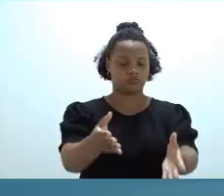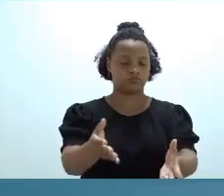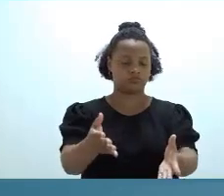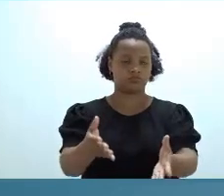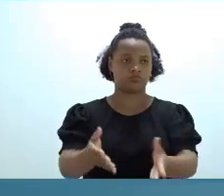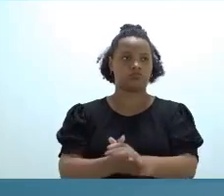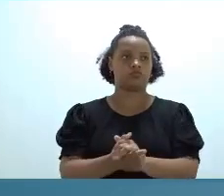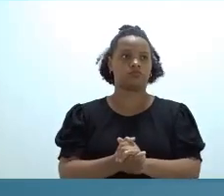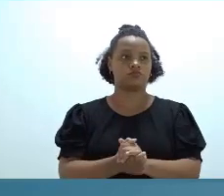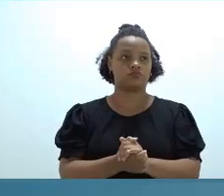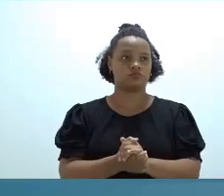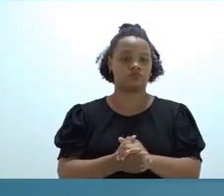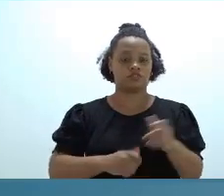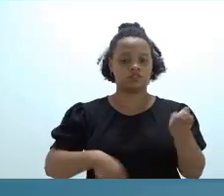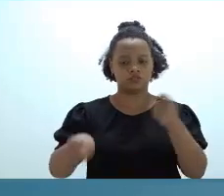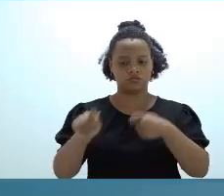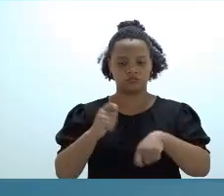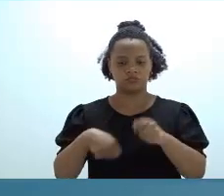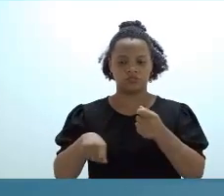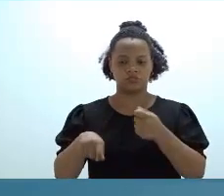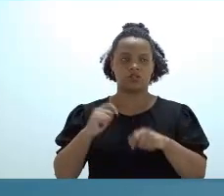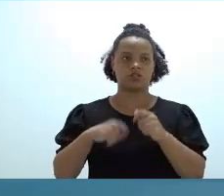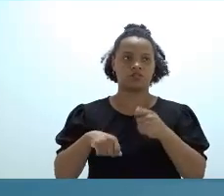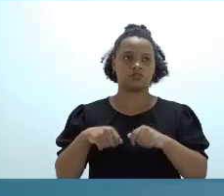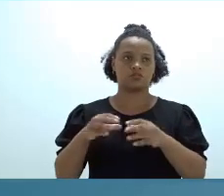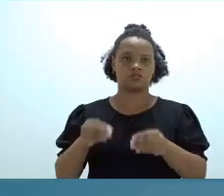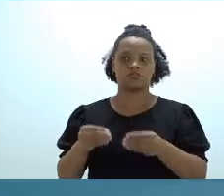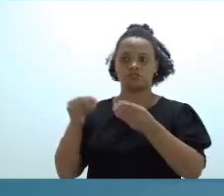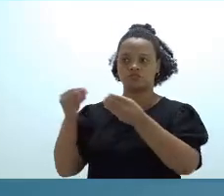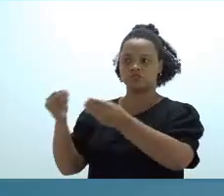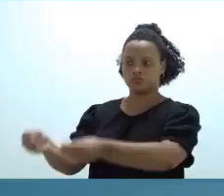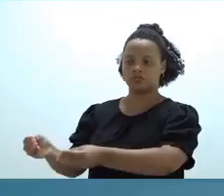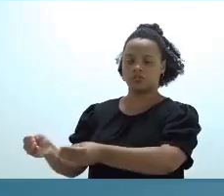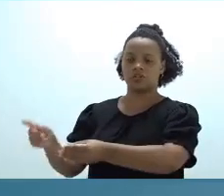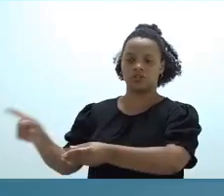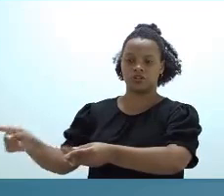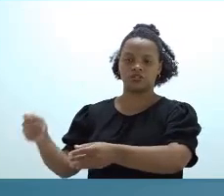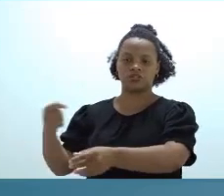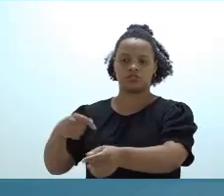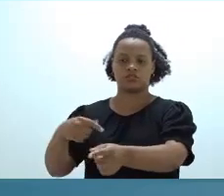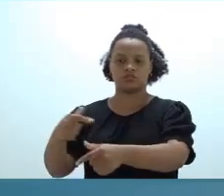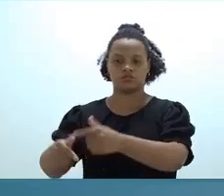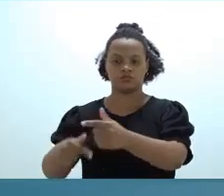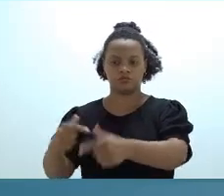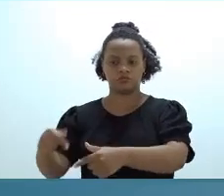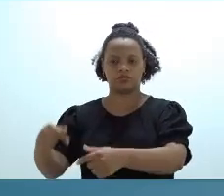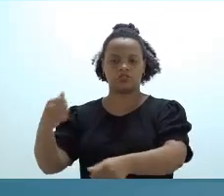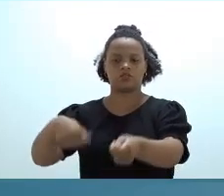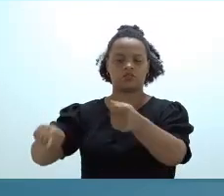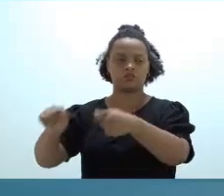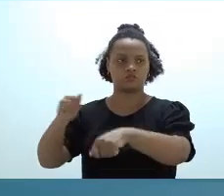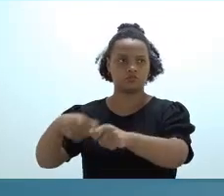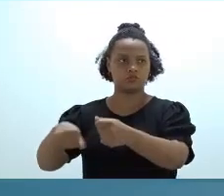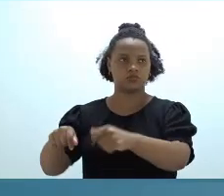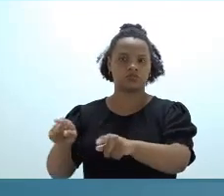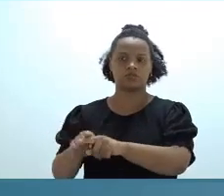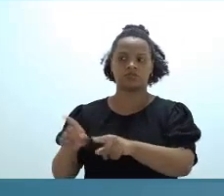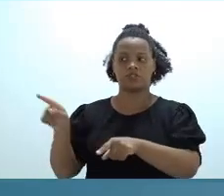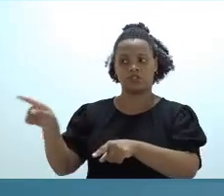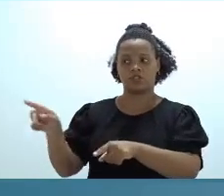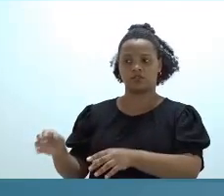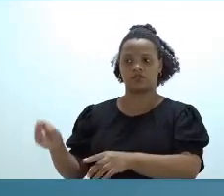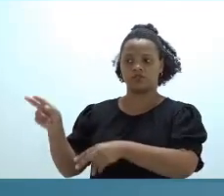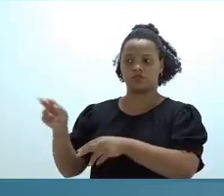pública concede a possibilidade de execução de uma determinada atividade administrativa, transfere também a responsabilidade